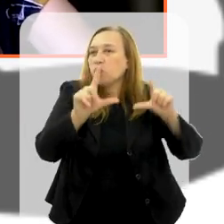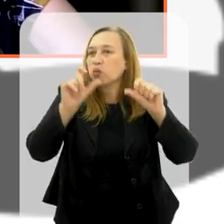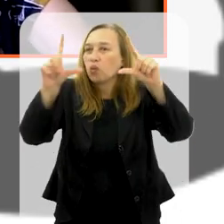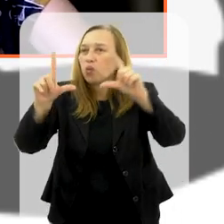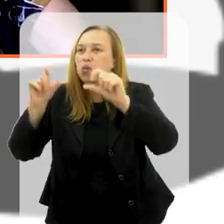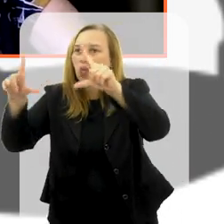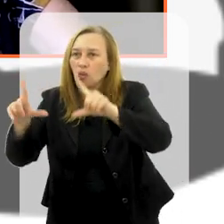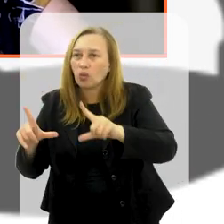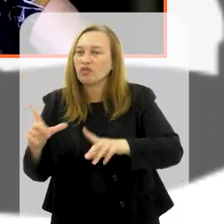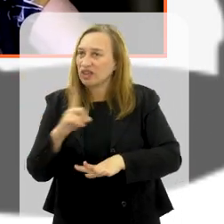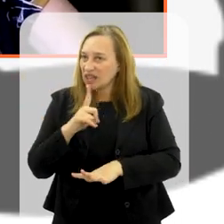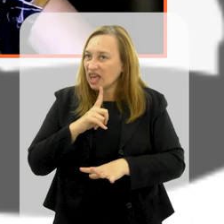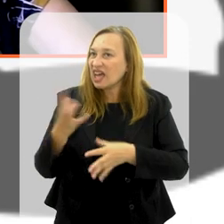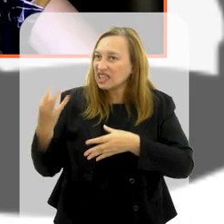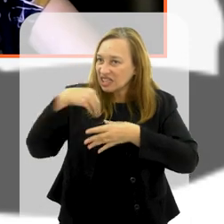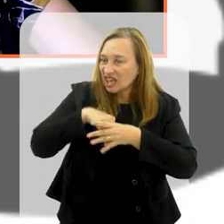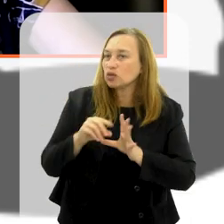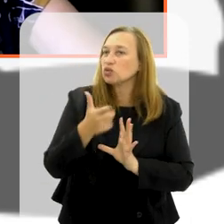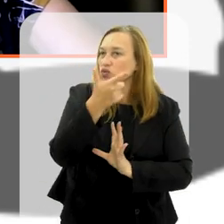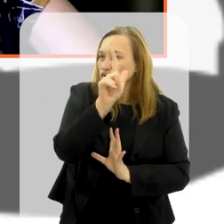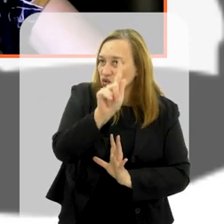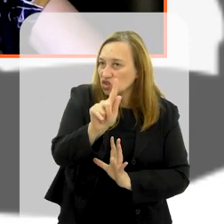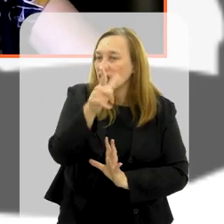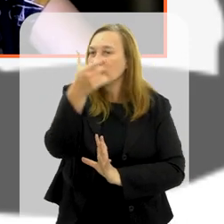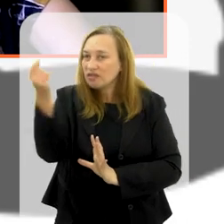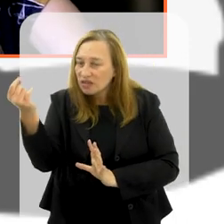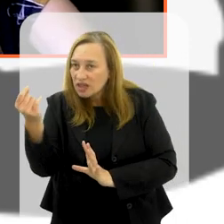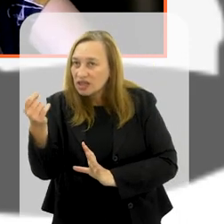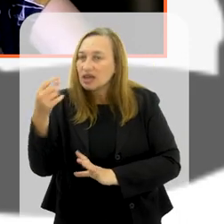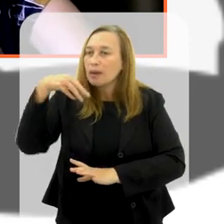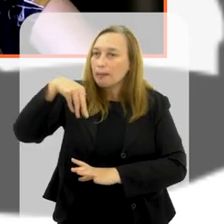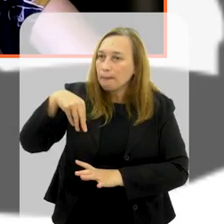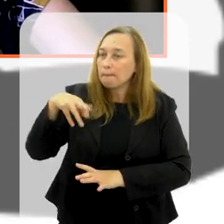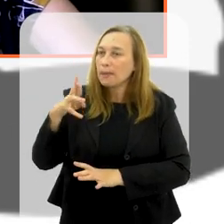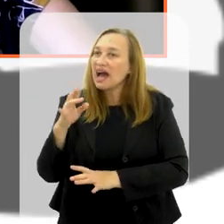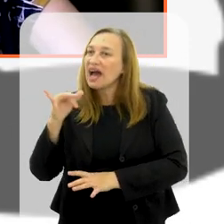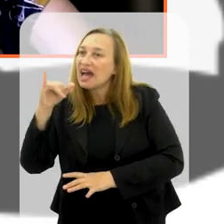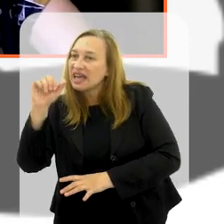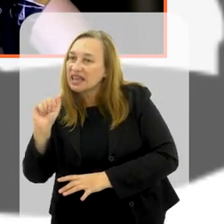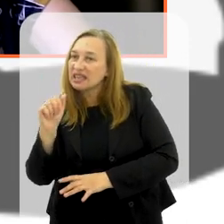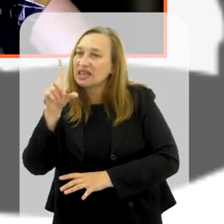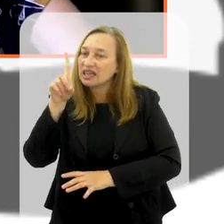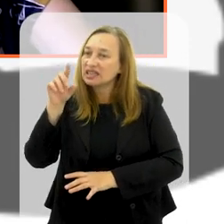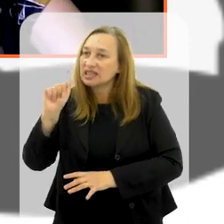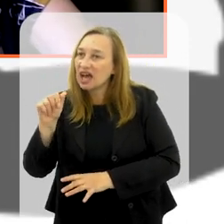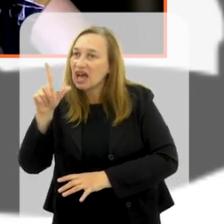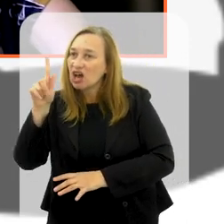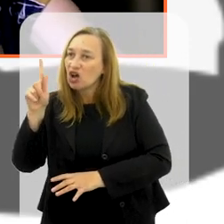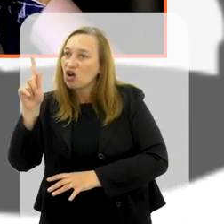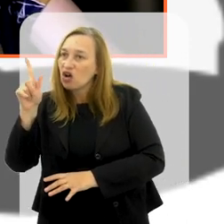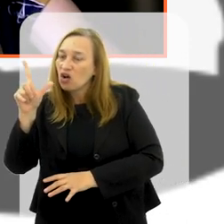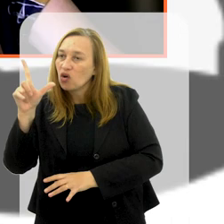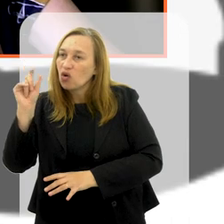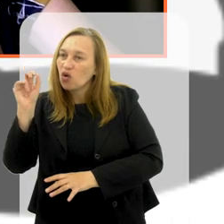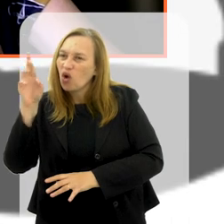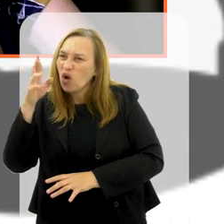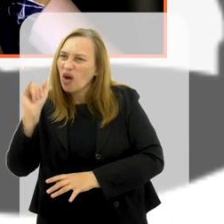painéis dentro do G20, na Marina da Glória, vai haver, então, tendas